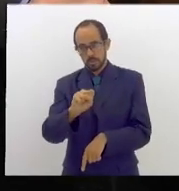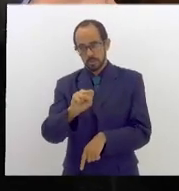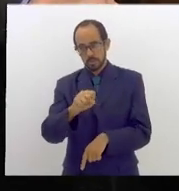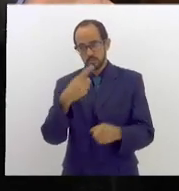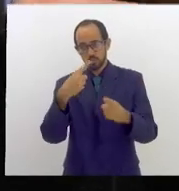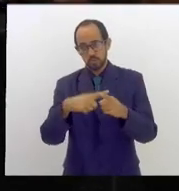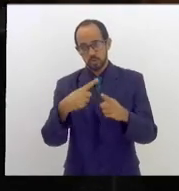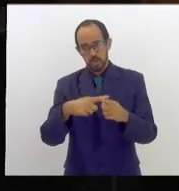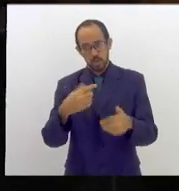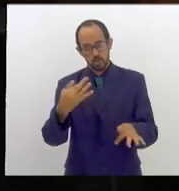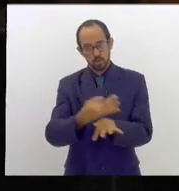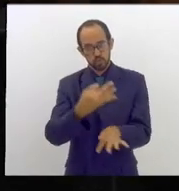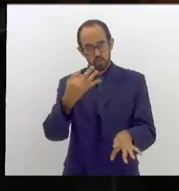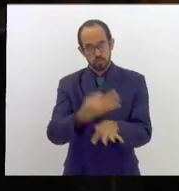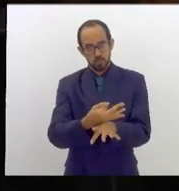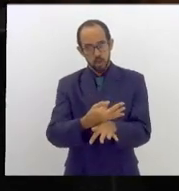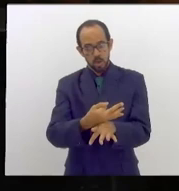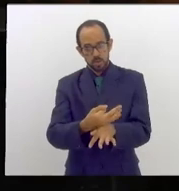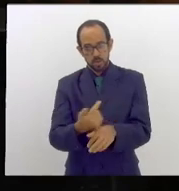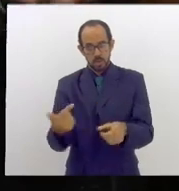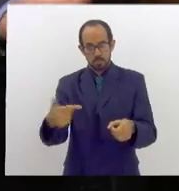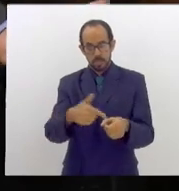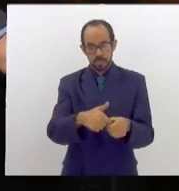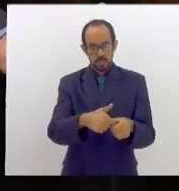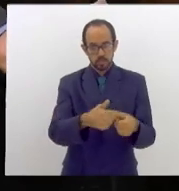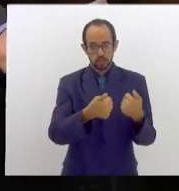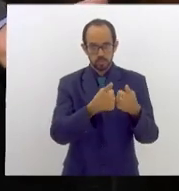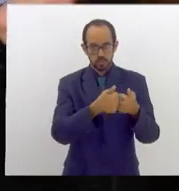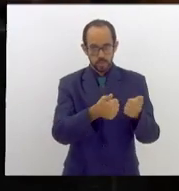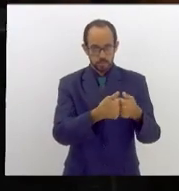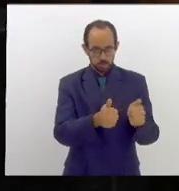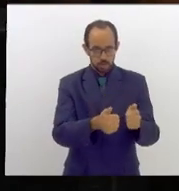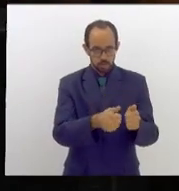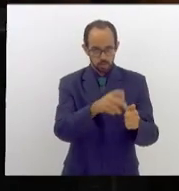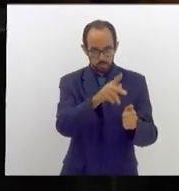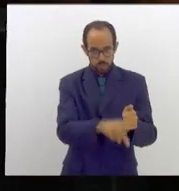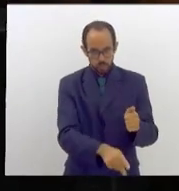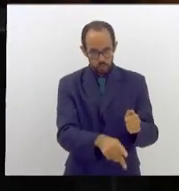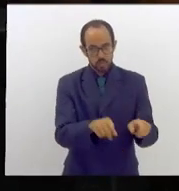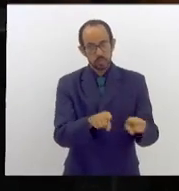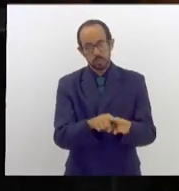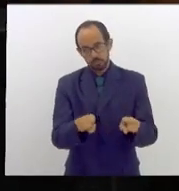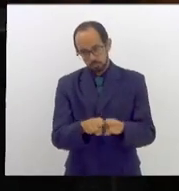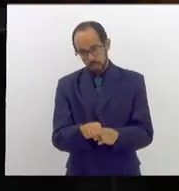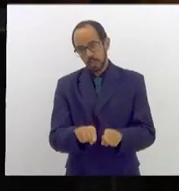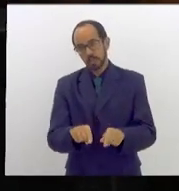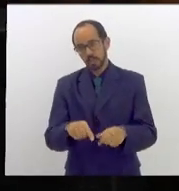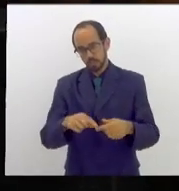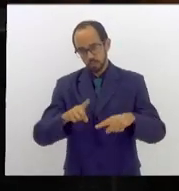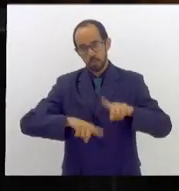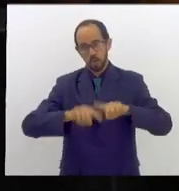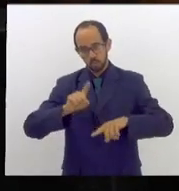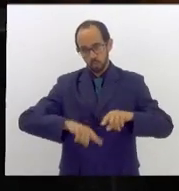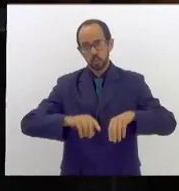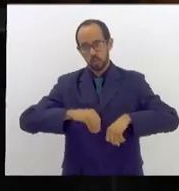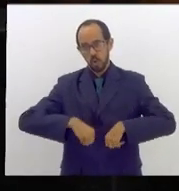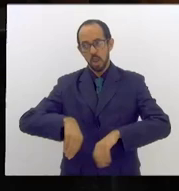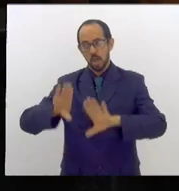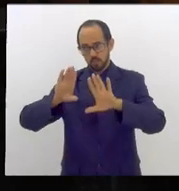suporta abastece o transporte de passageiros e o transporte de carga então